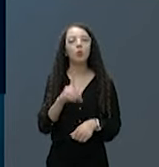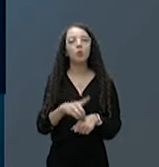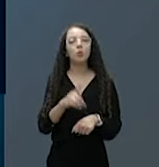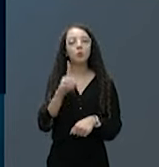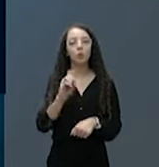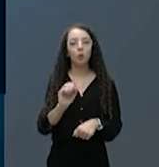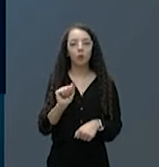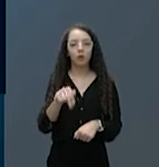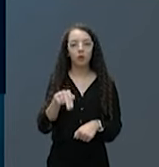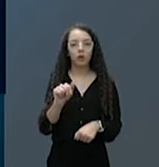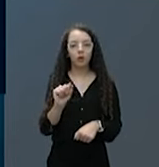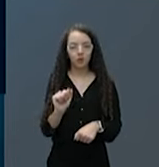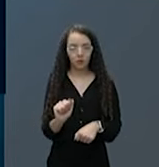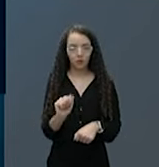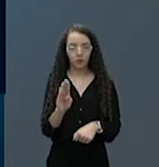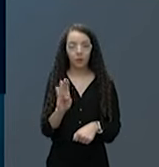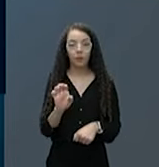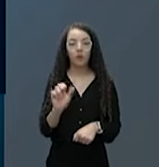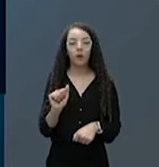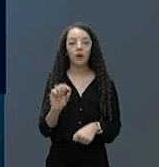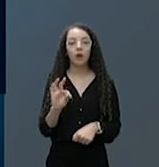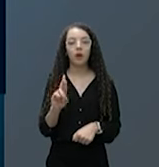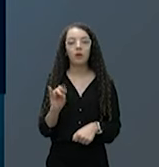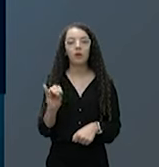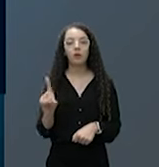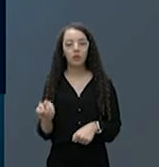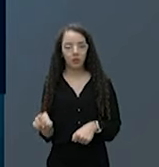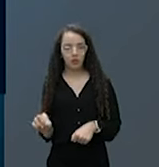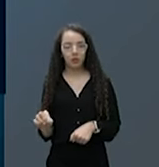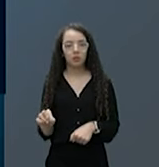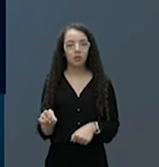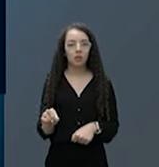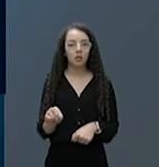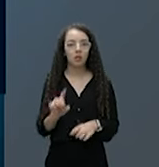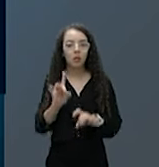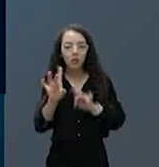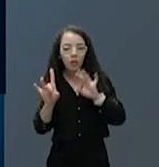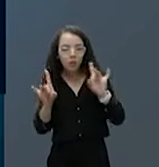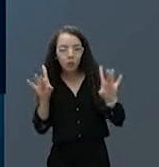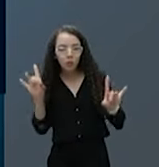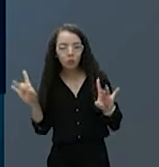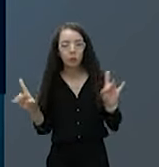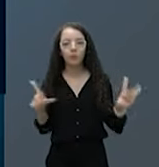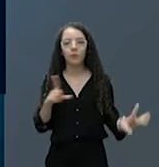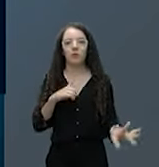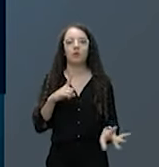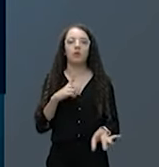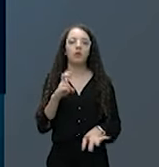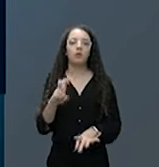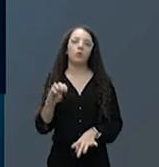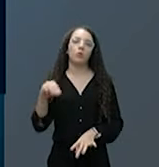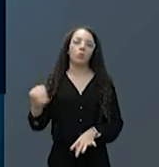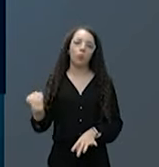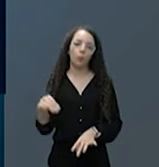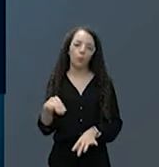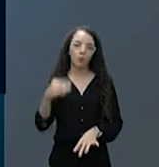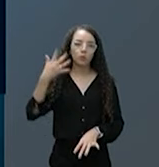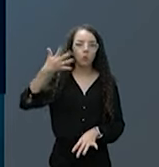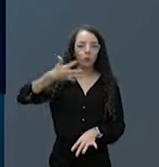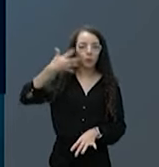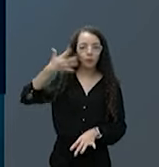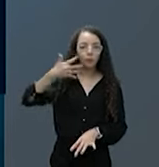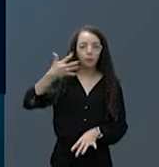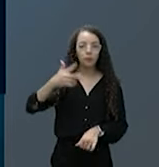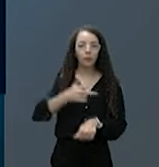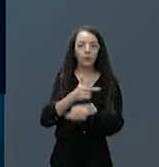Presgrave. Então, cada qual, tirando o recorrente, terá 5 minutos, seja por videoconferência